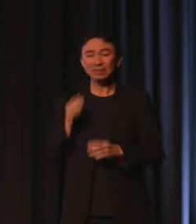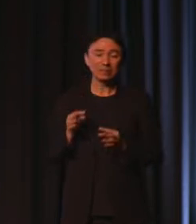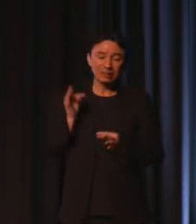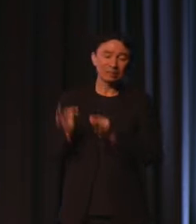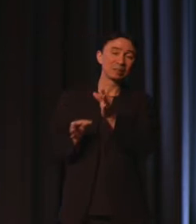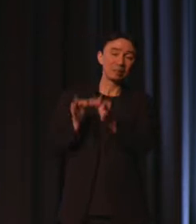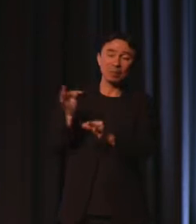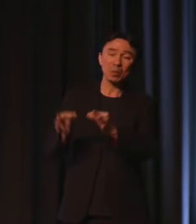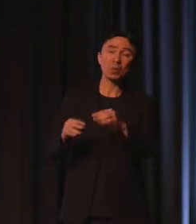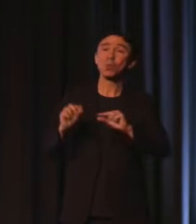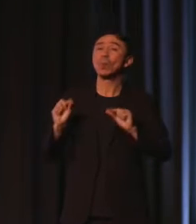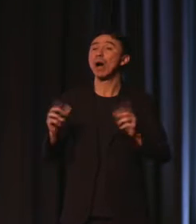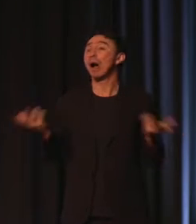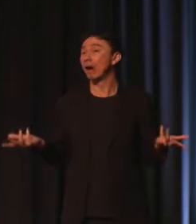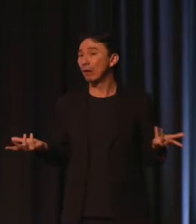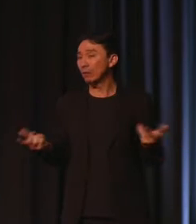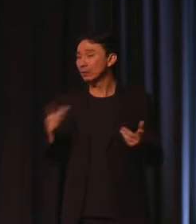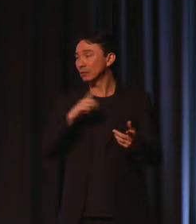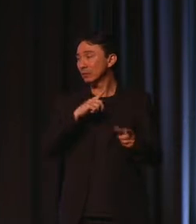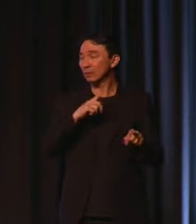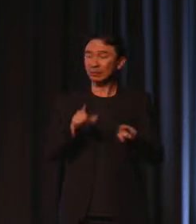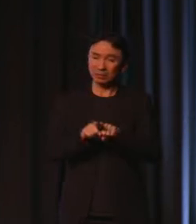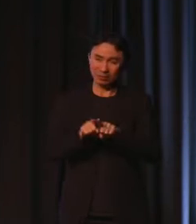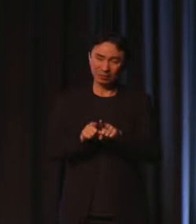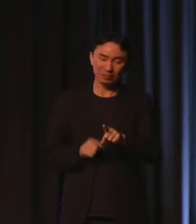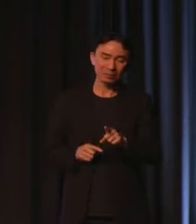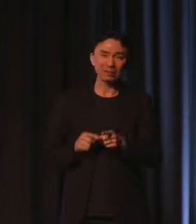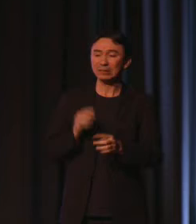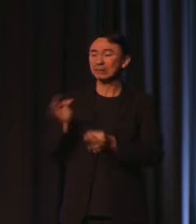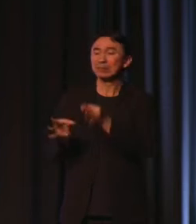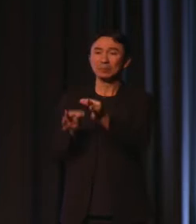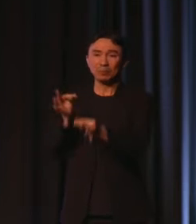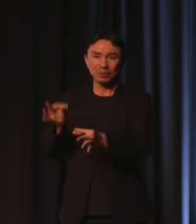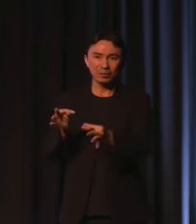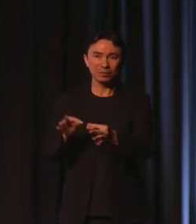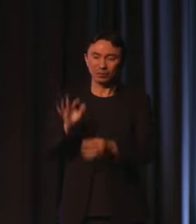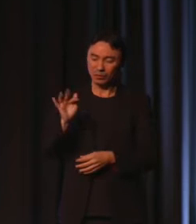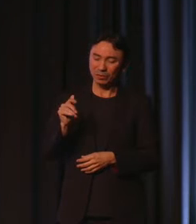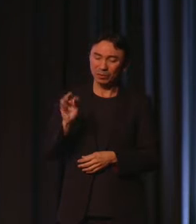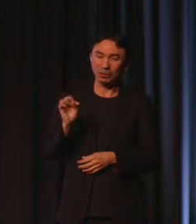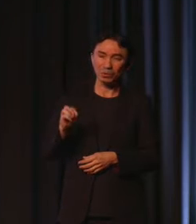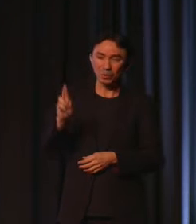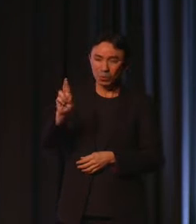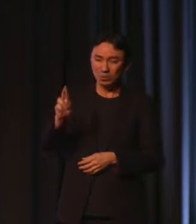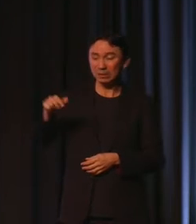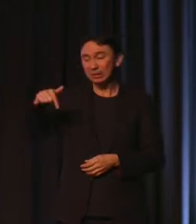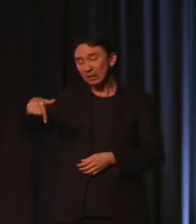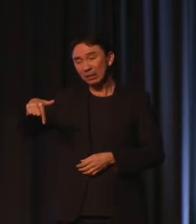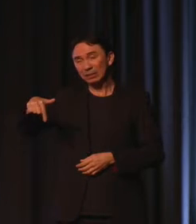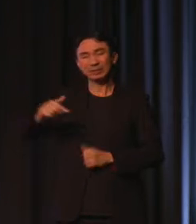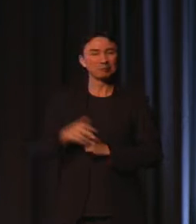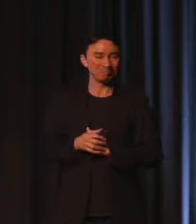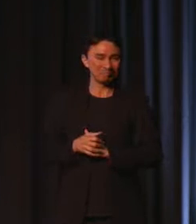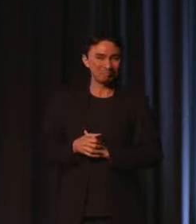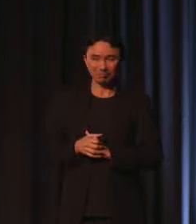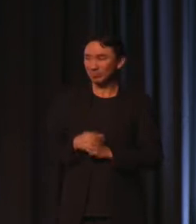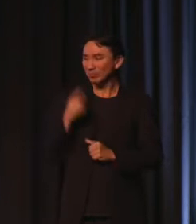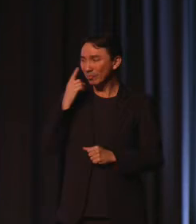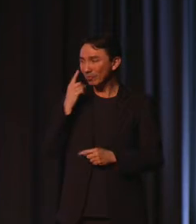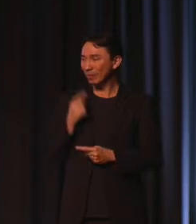sob demanda e o tratamento com fator 7? Né? Então, quando a gente olha, né, a incidência, né, de